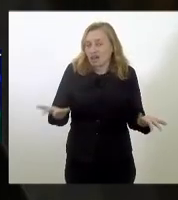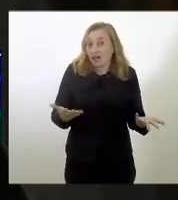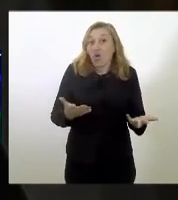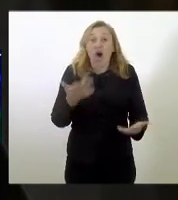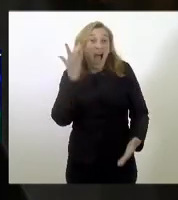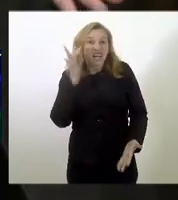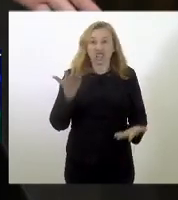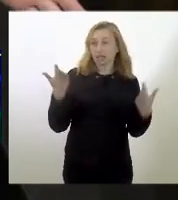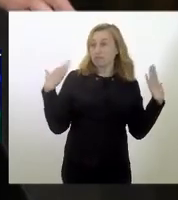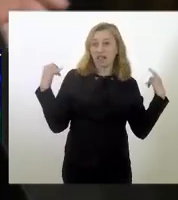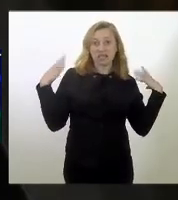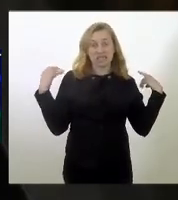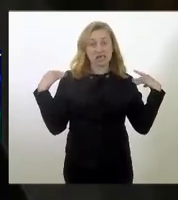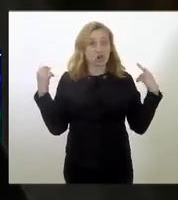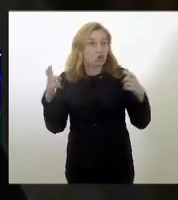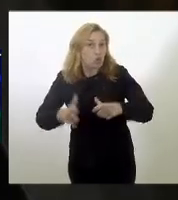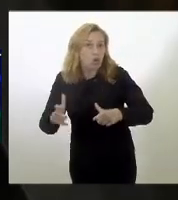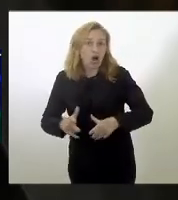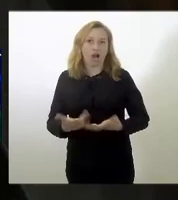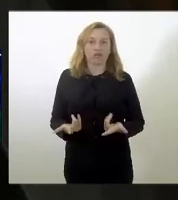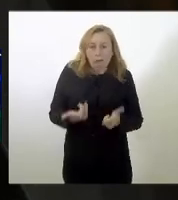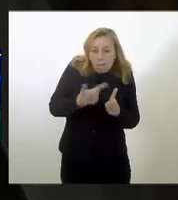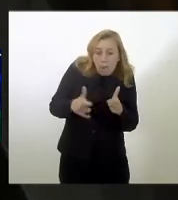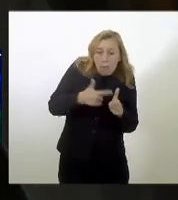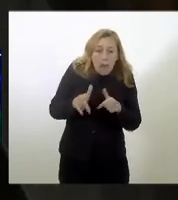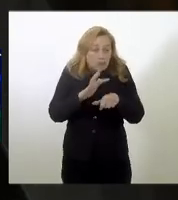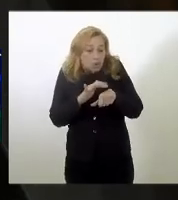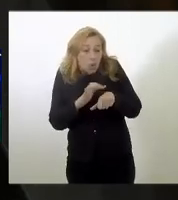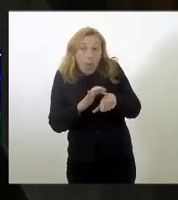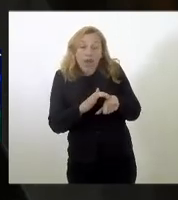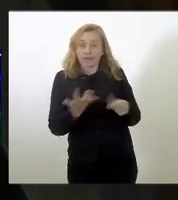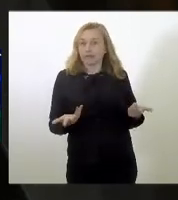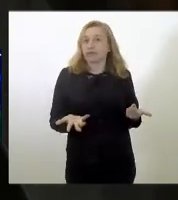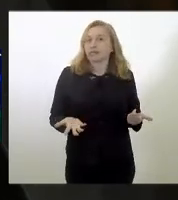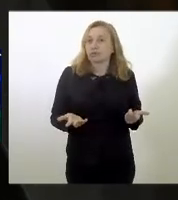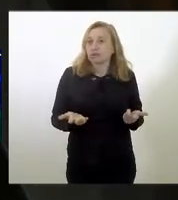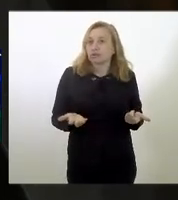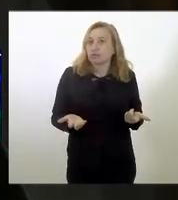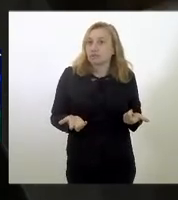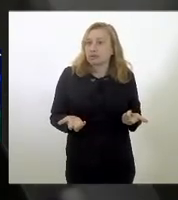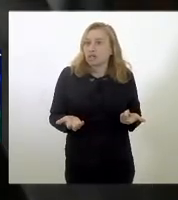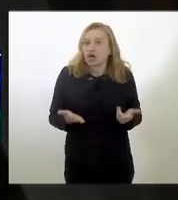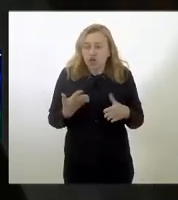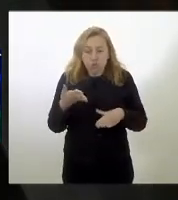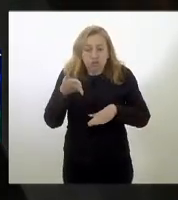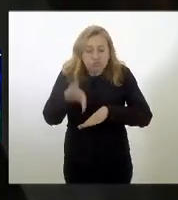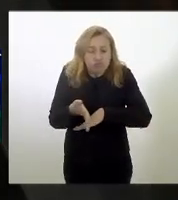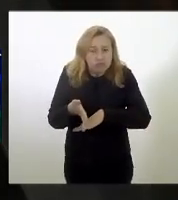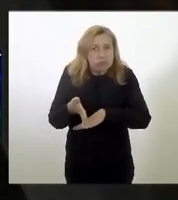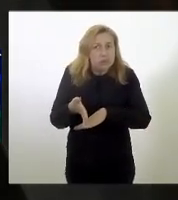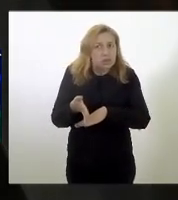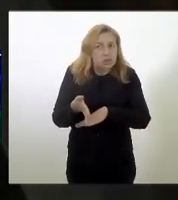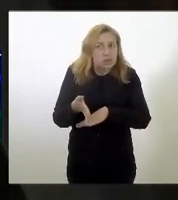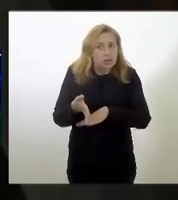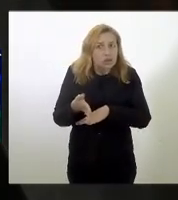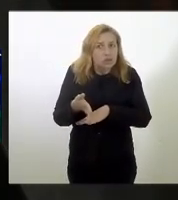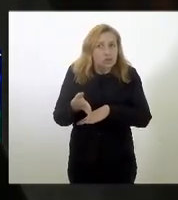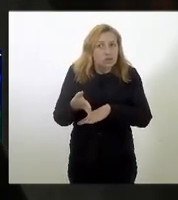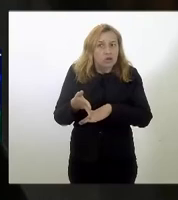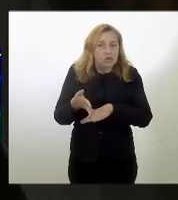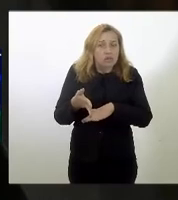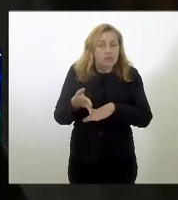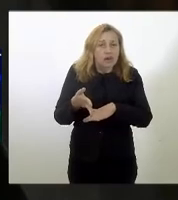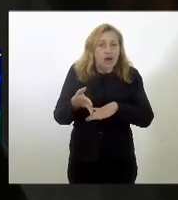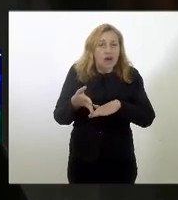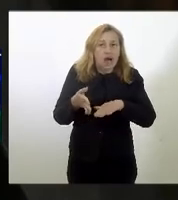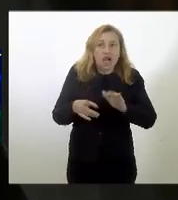passear? Já chega cheio de problemas. E quando adentra aquilo que era para ser uma